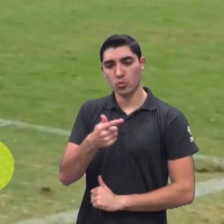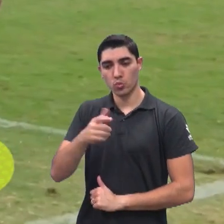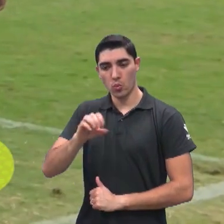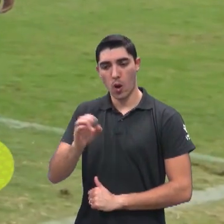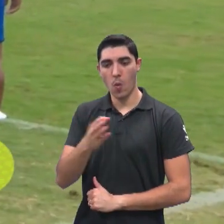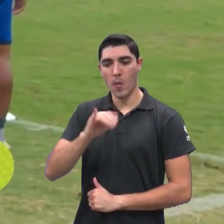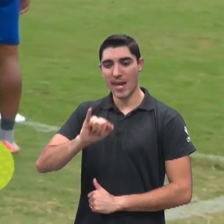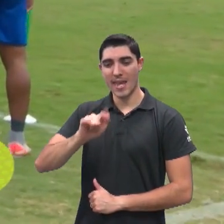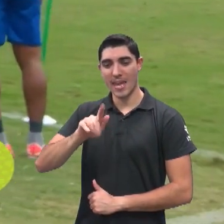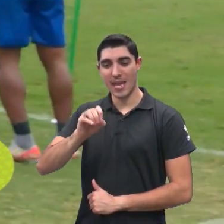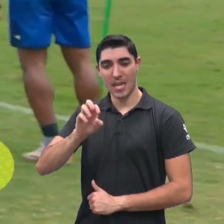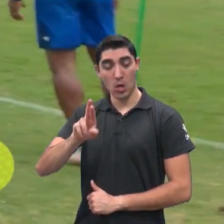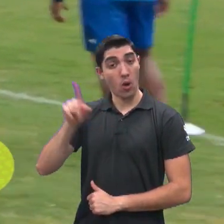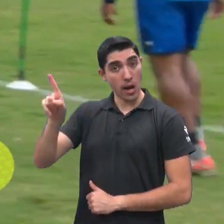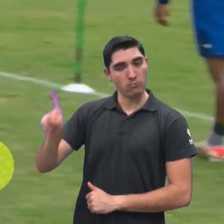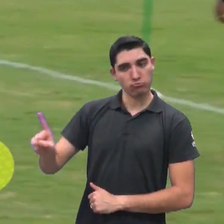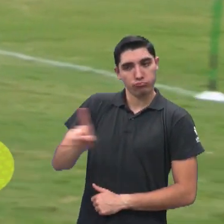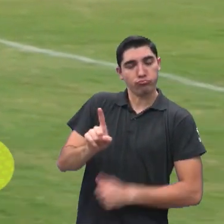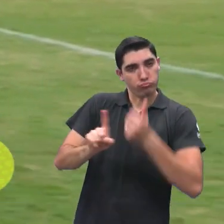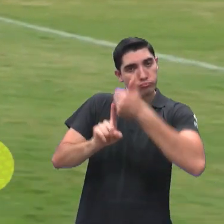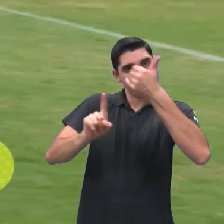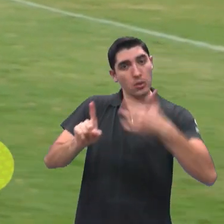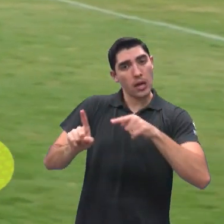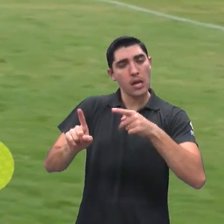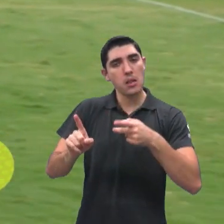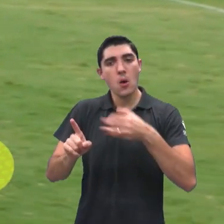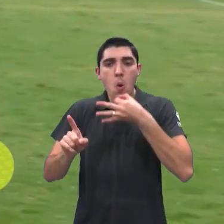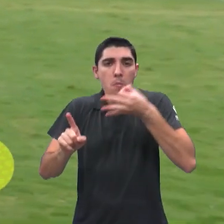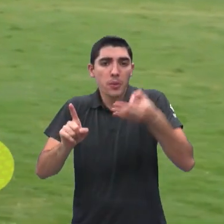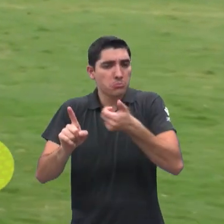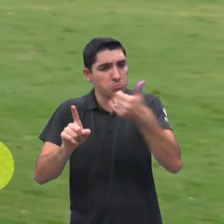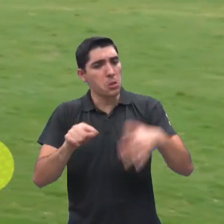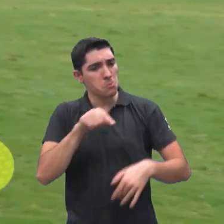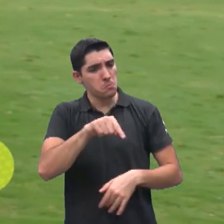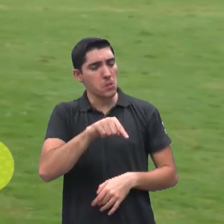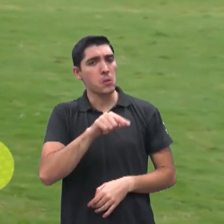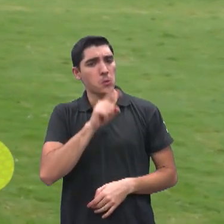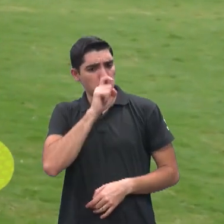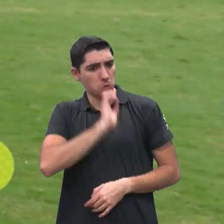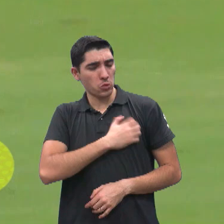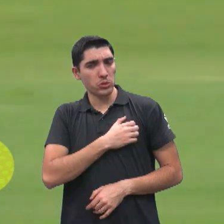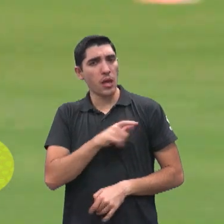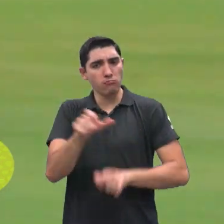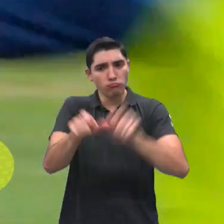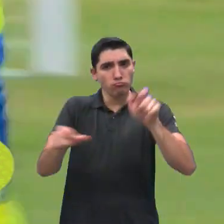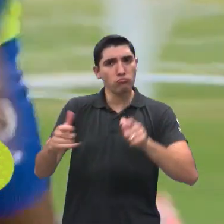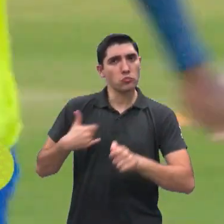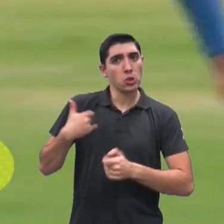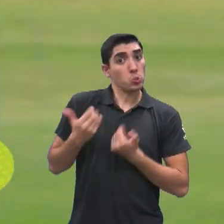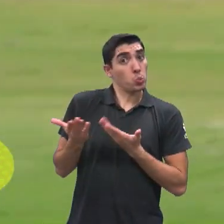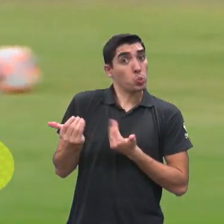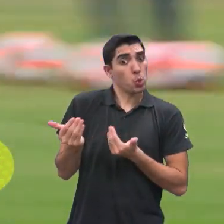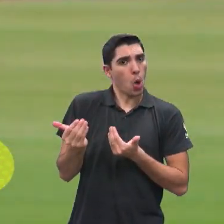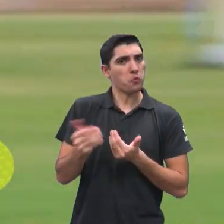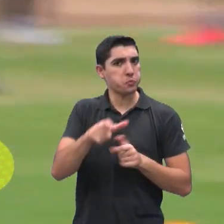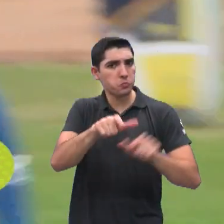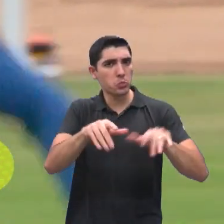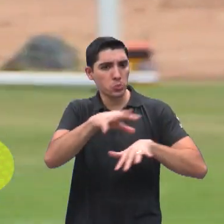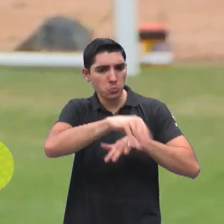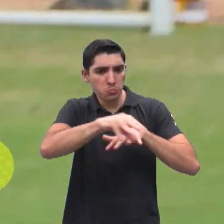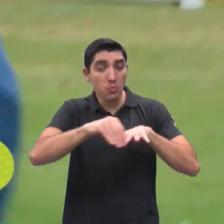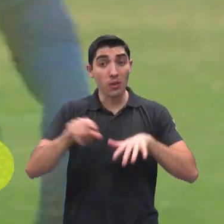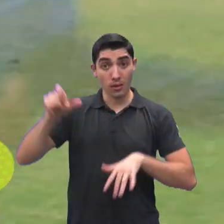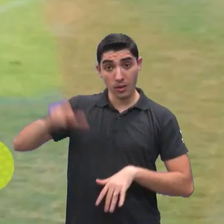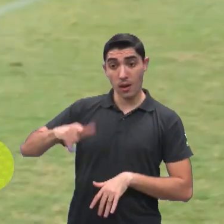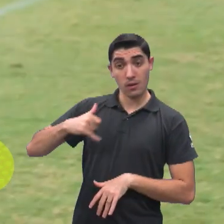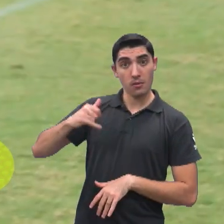volante, que comentou sobre o fato do São José ter montado um elenco mais jovem para essa Copa Paulista e o fato dele ser um dos mais experientes e